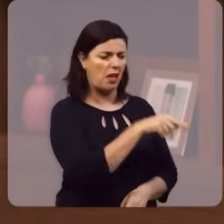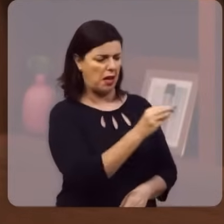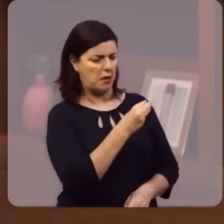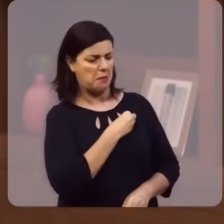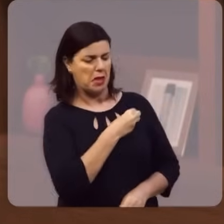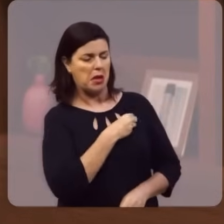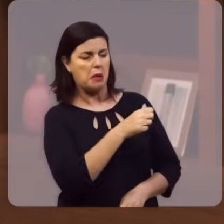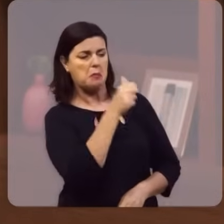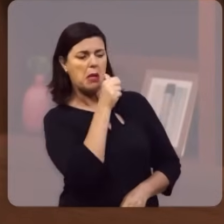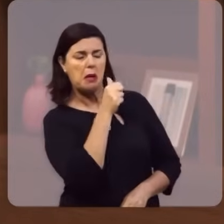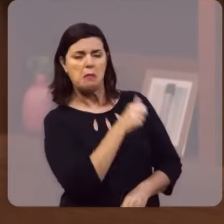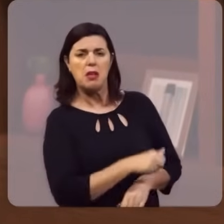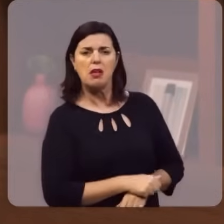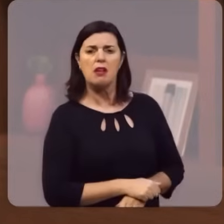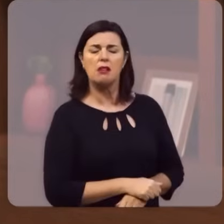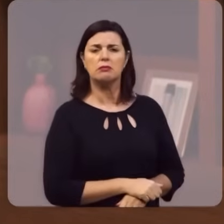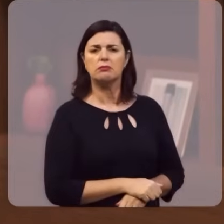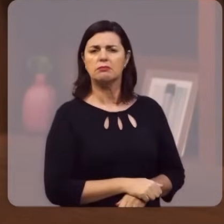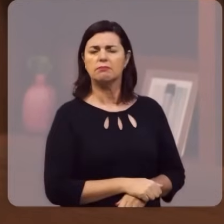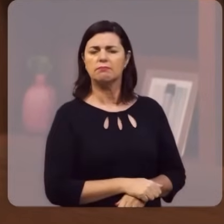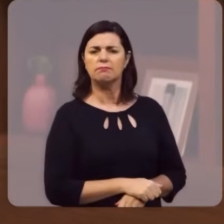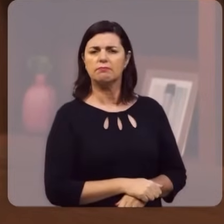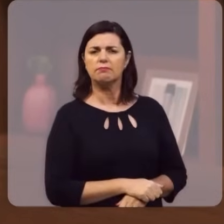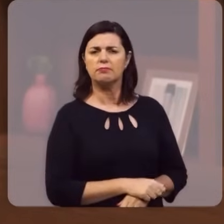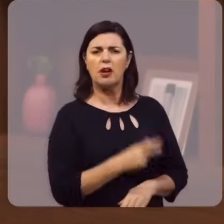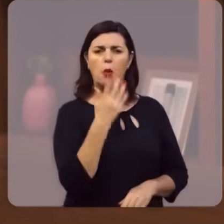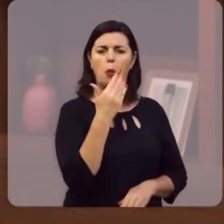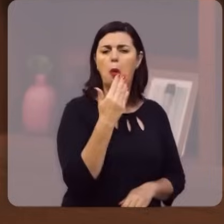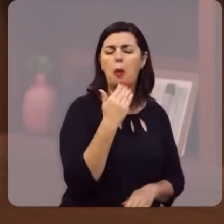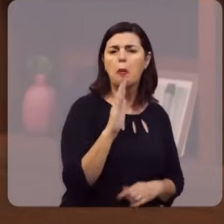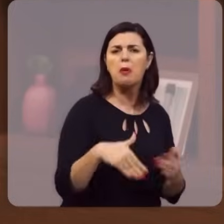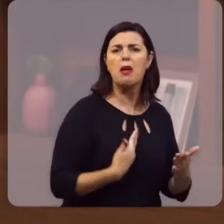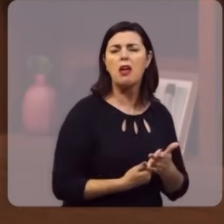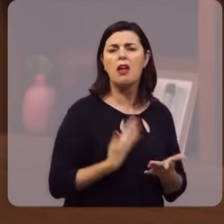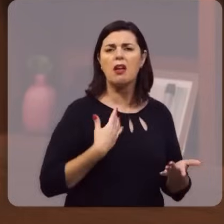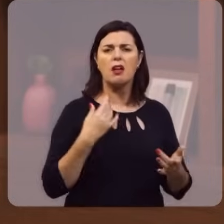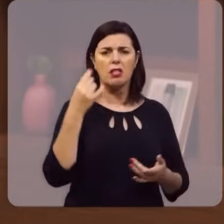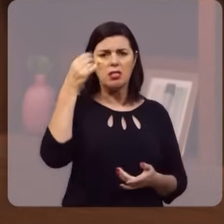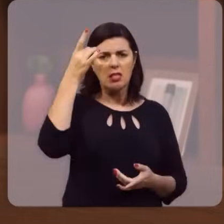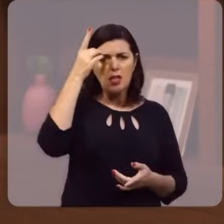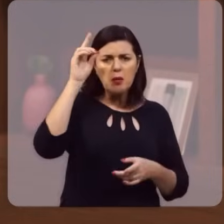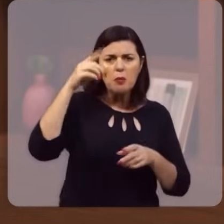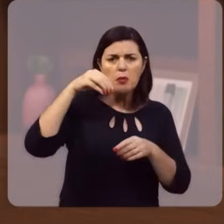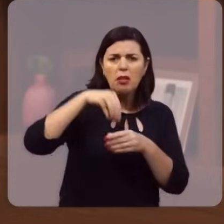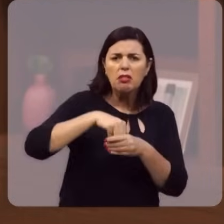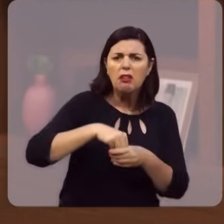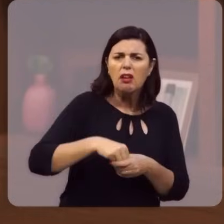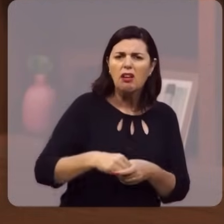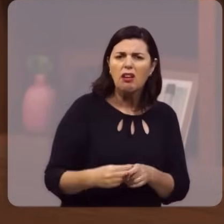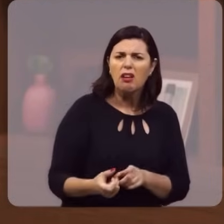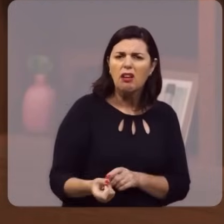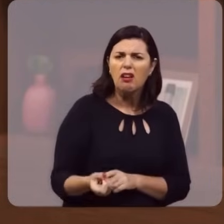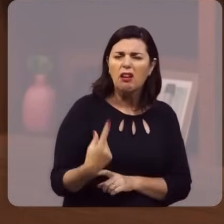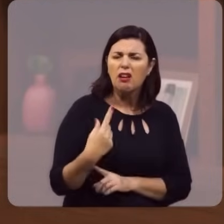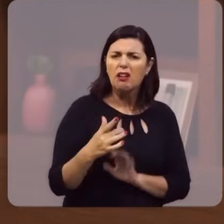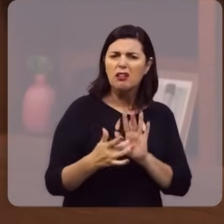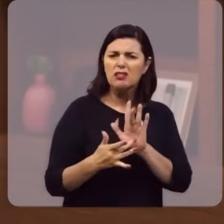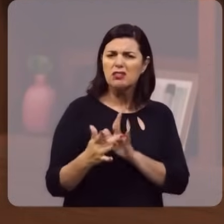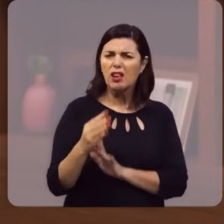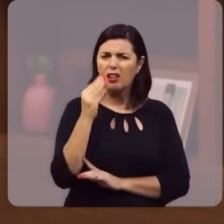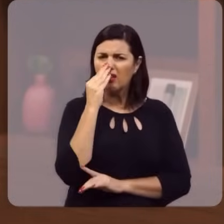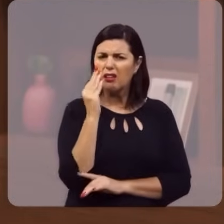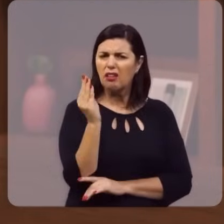pecador de beberrão de glutão e até de endemoniado ele foi